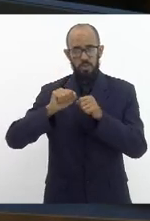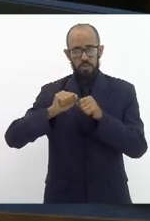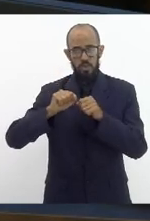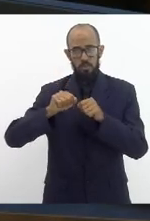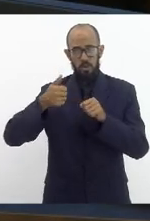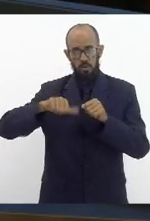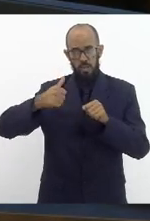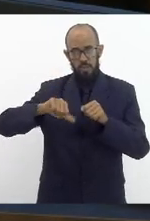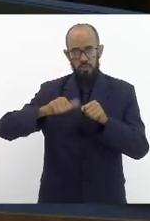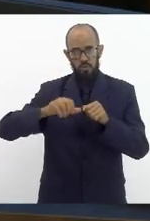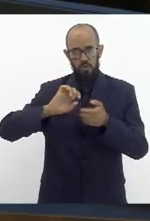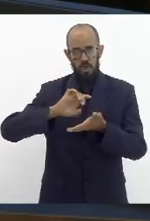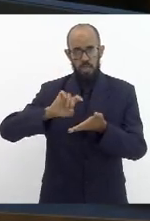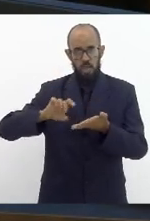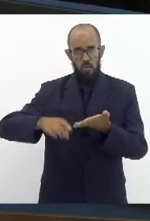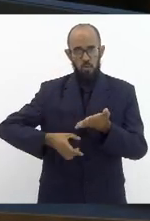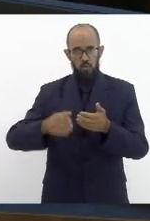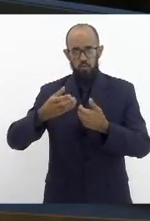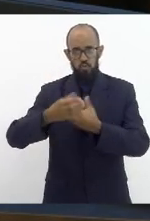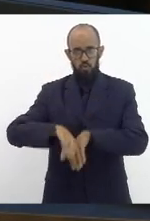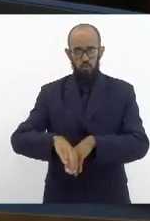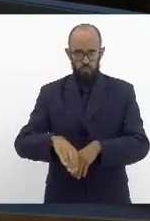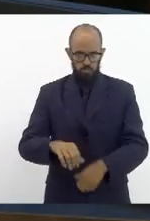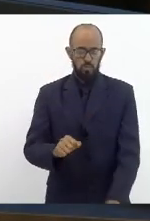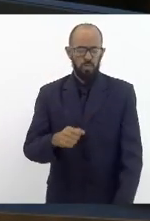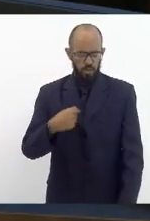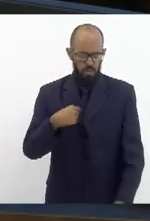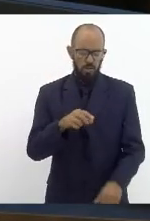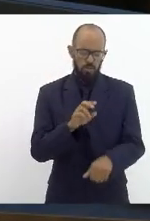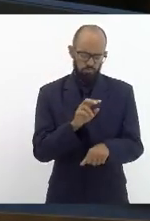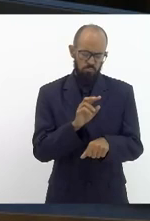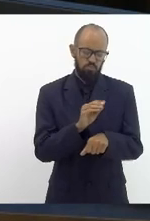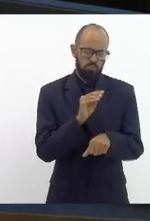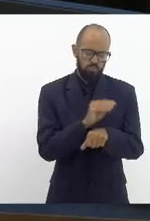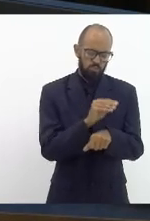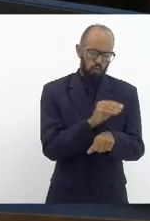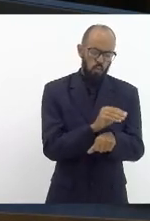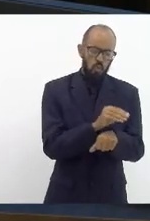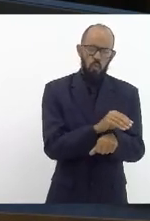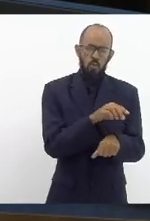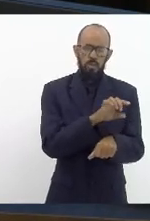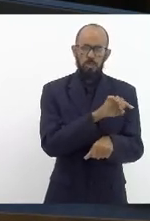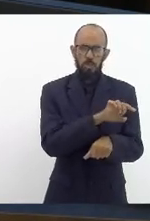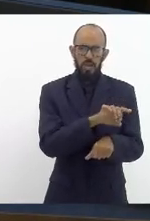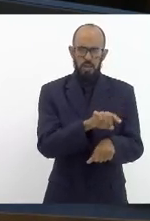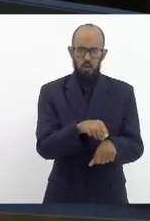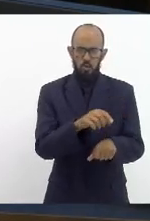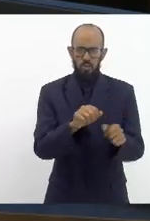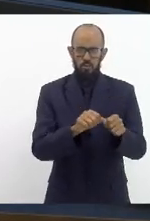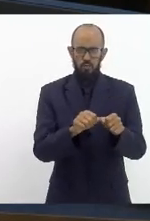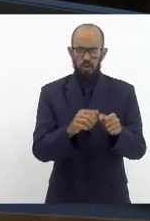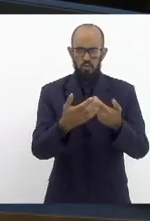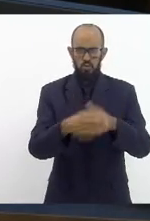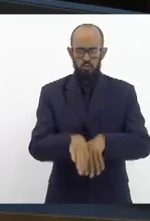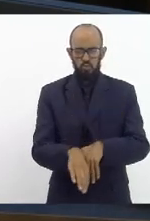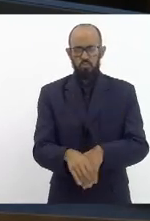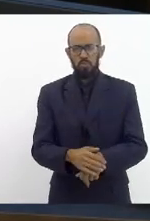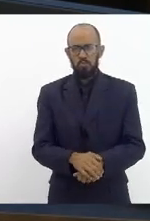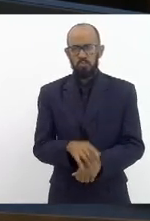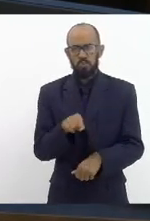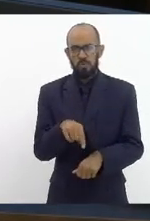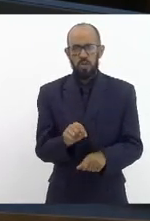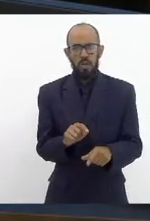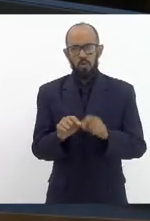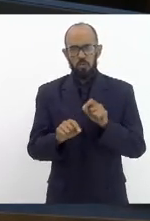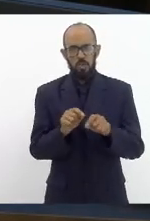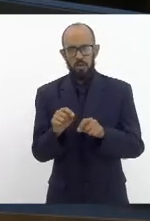um por um. Ele tem demonstrado zelo ao servidor público e respeito ao servidor público, ao concurso público, que é um fator de garantir